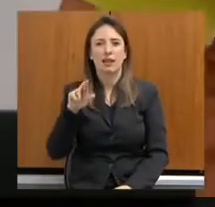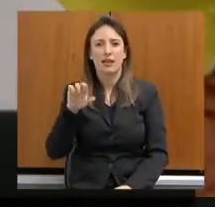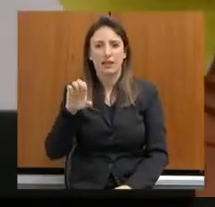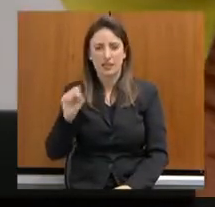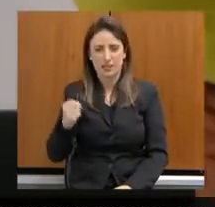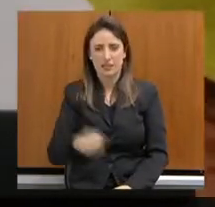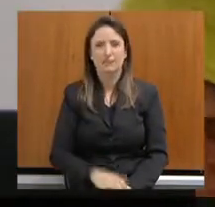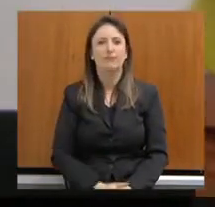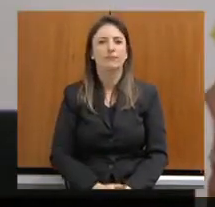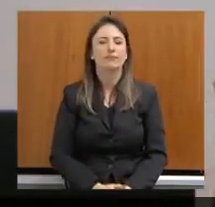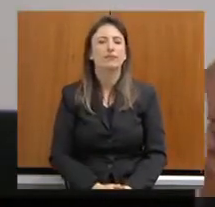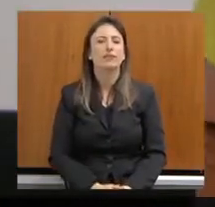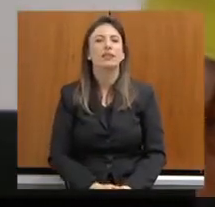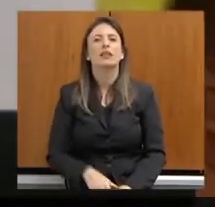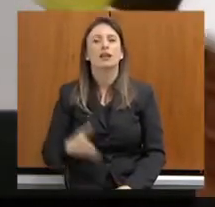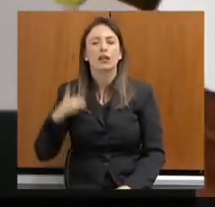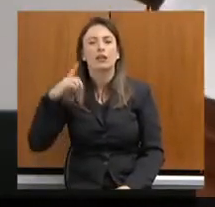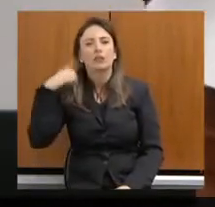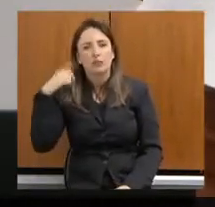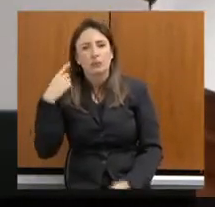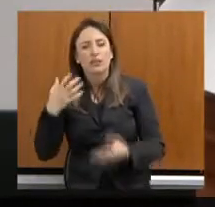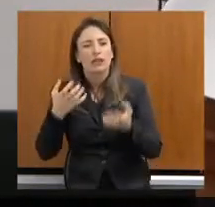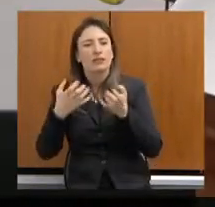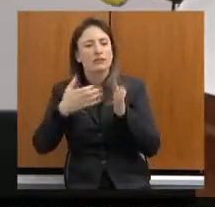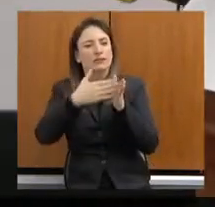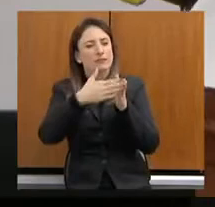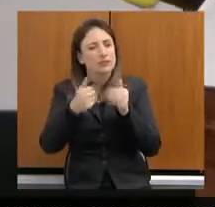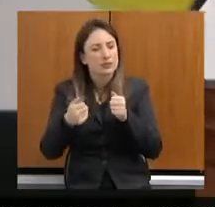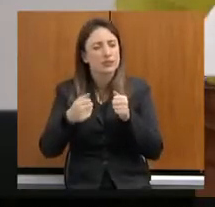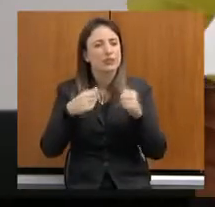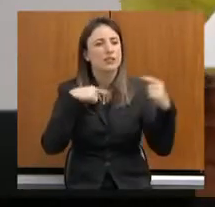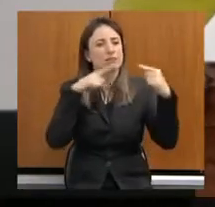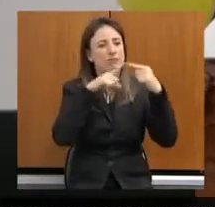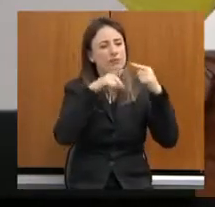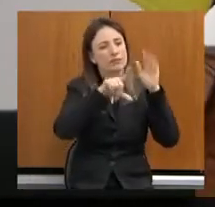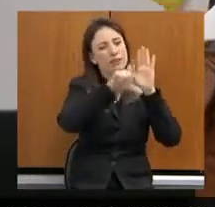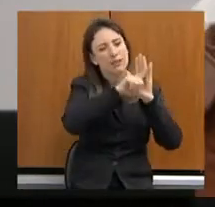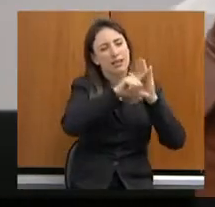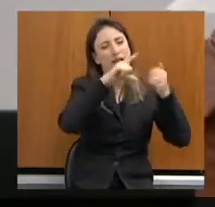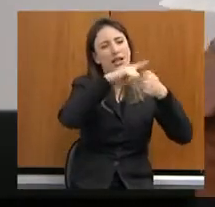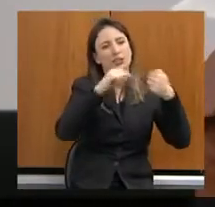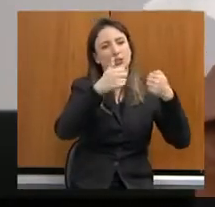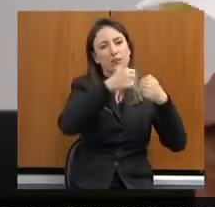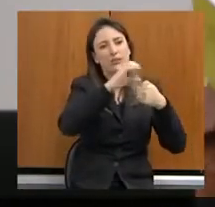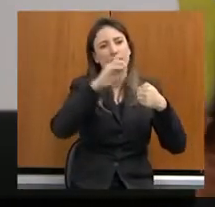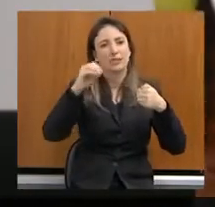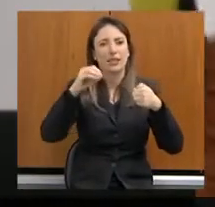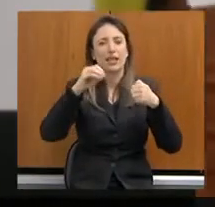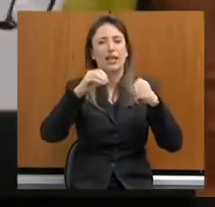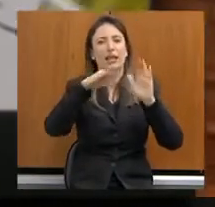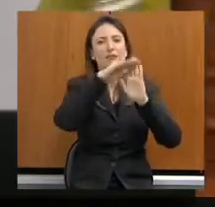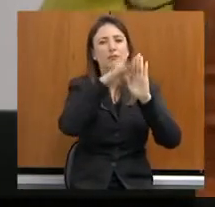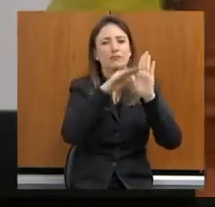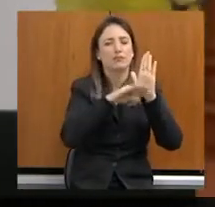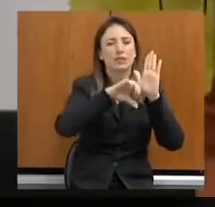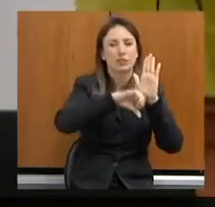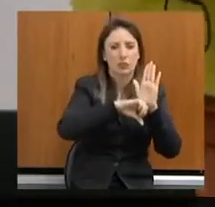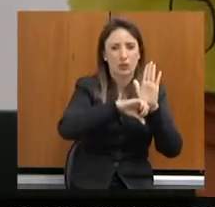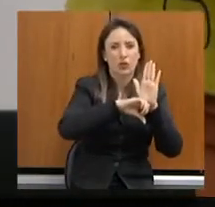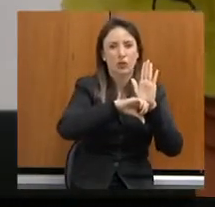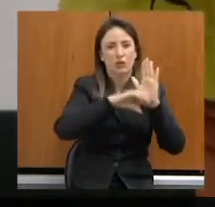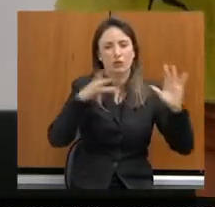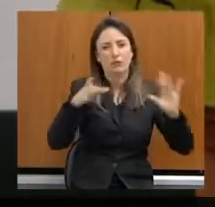e o deputado que esta subscreve requer a vossa excelência nos termos do artigo sem letra item 9º